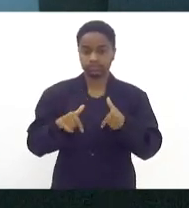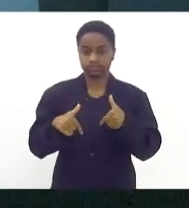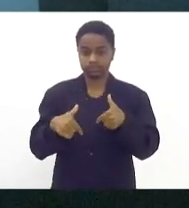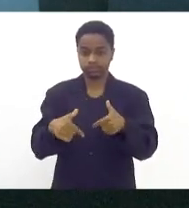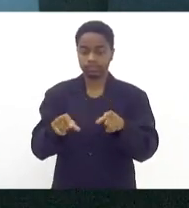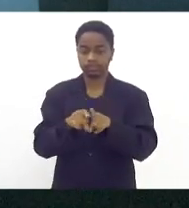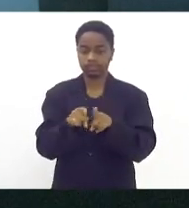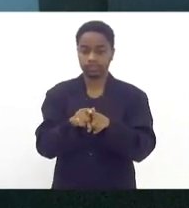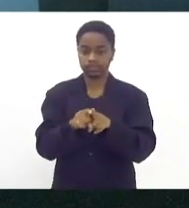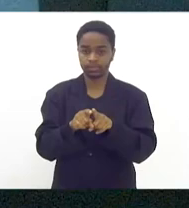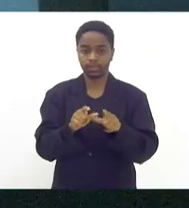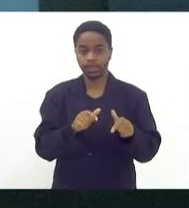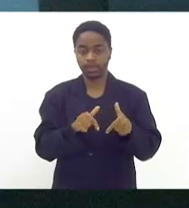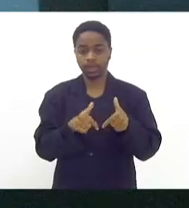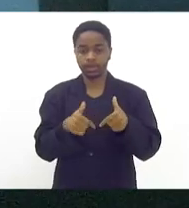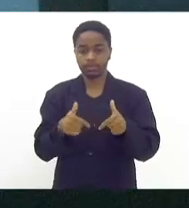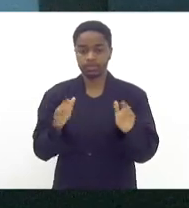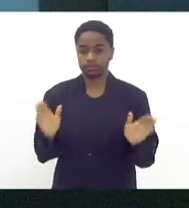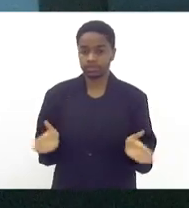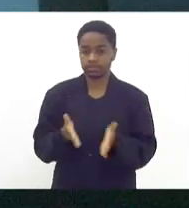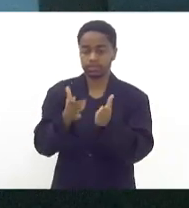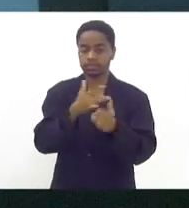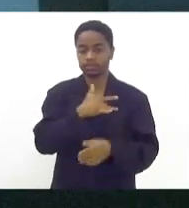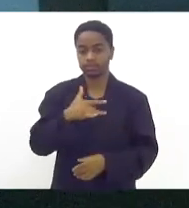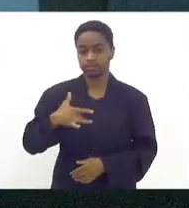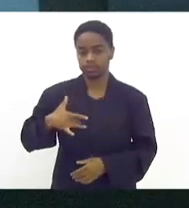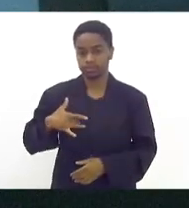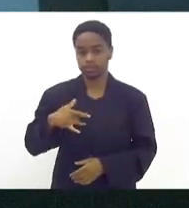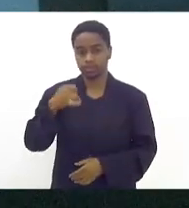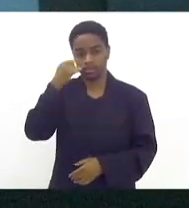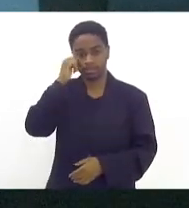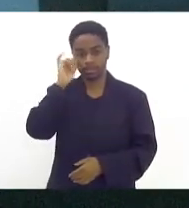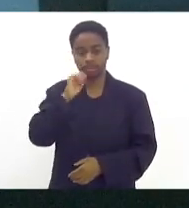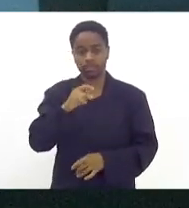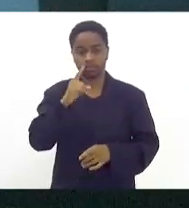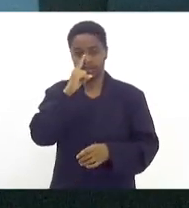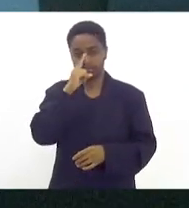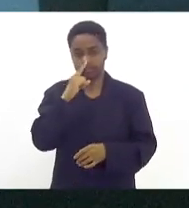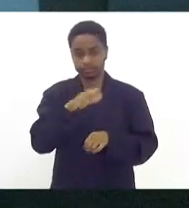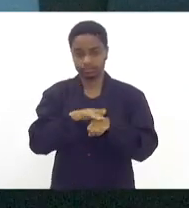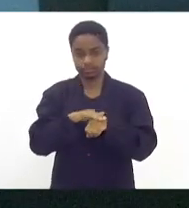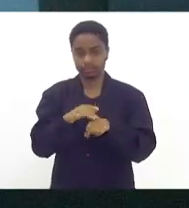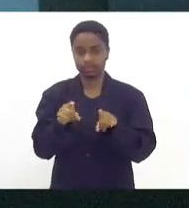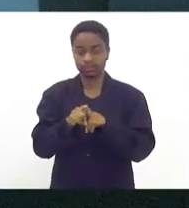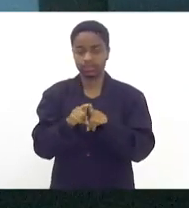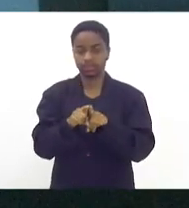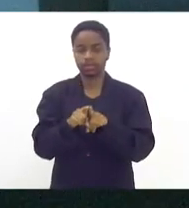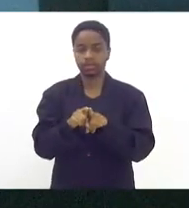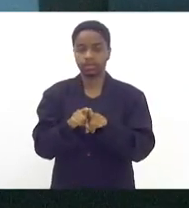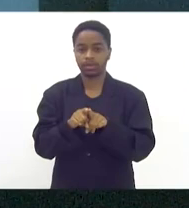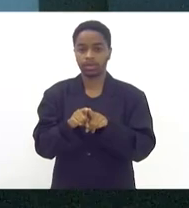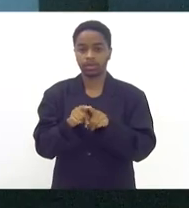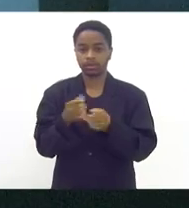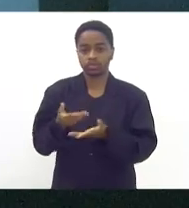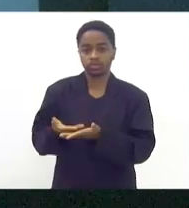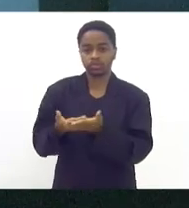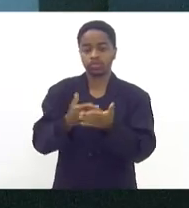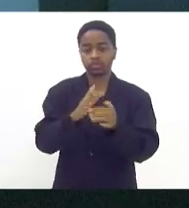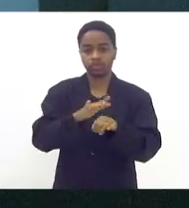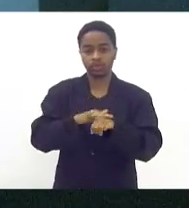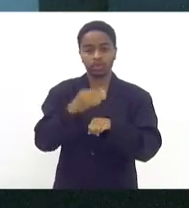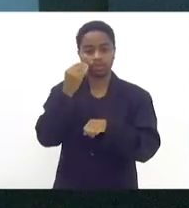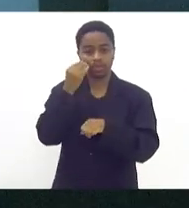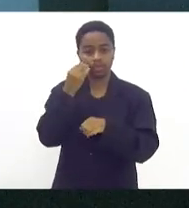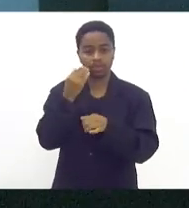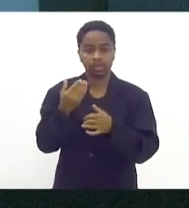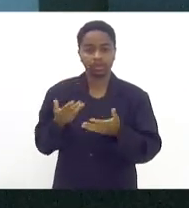incorporação de ações de promoção da Saúde prevenção de risco de doença uso da epidemiologia para o monitoramento da qualidade a